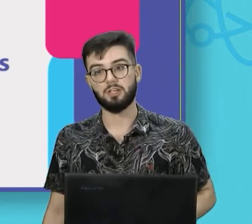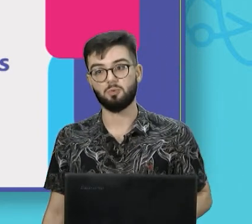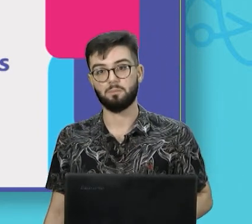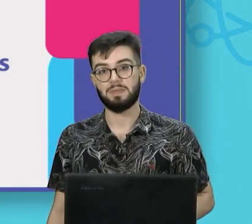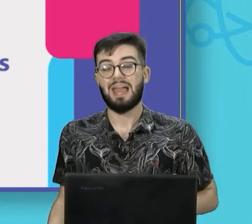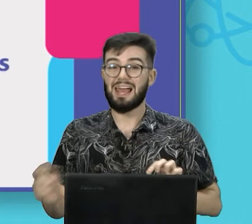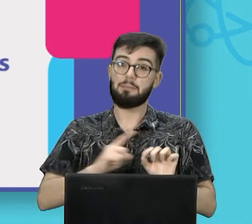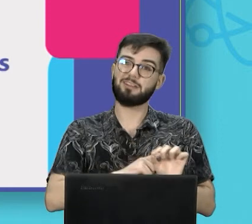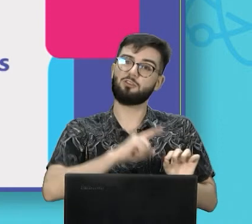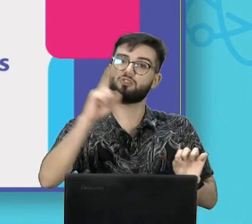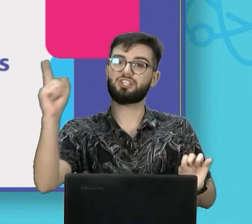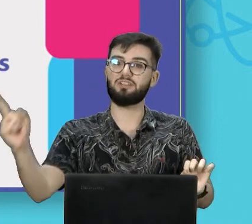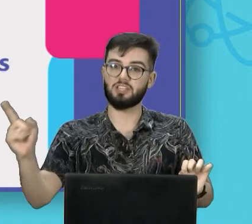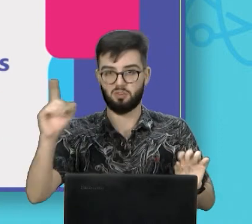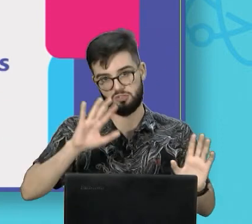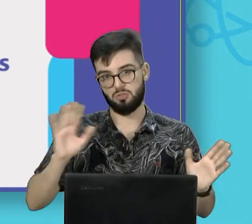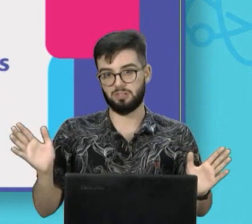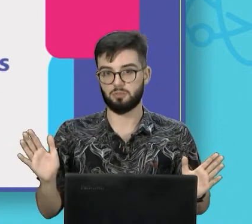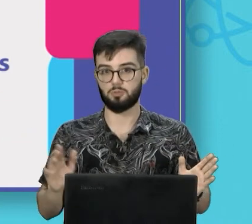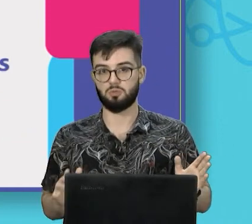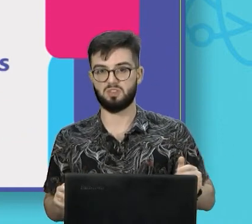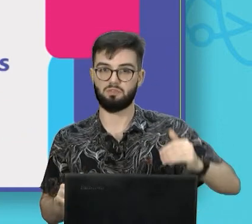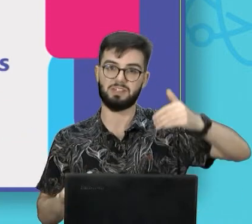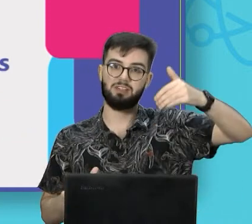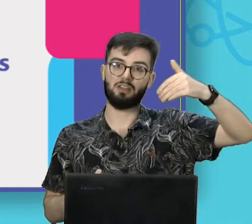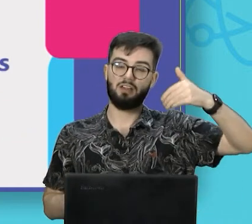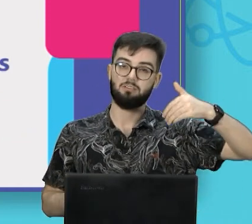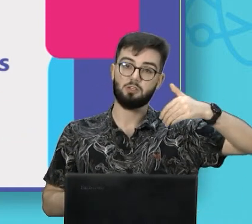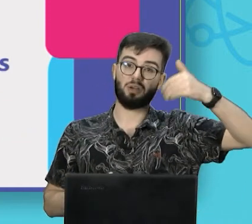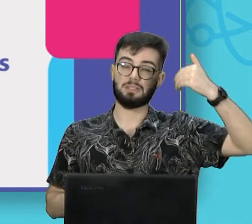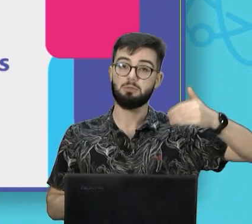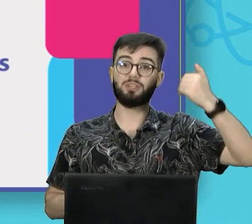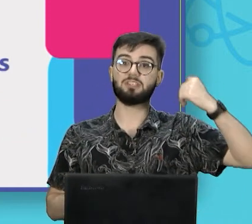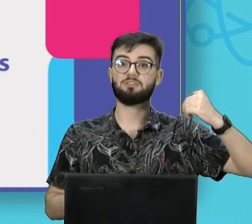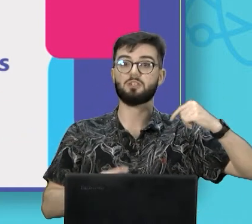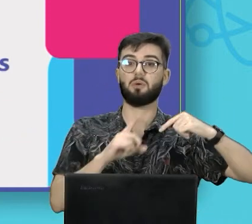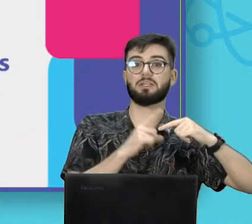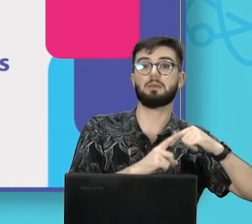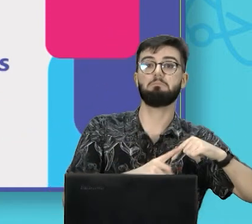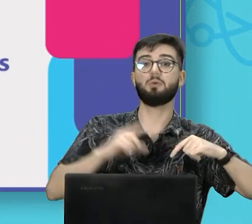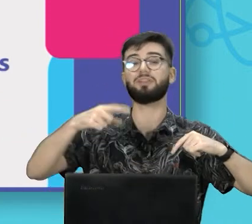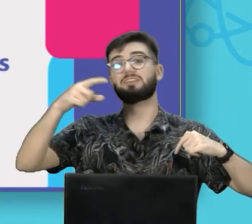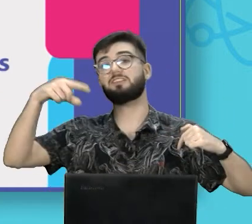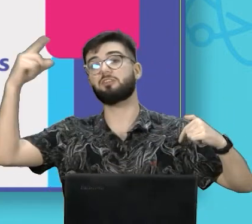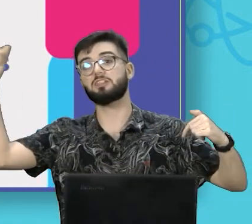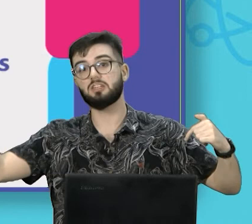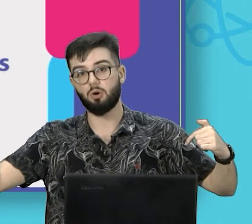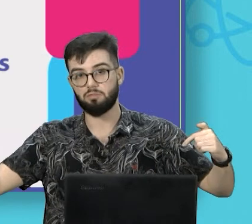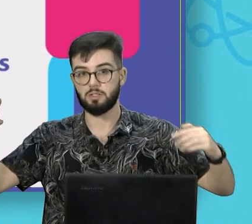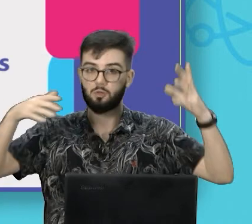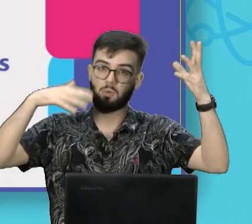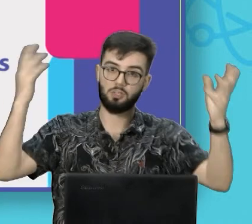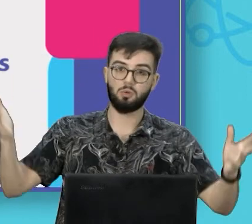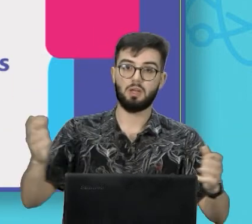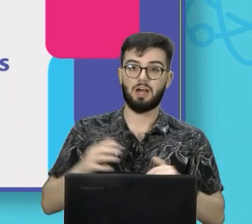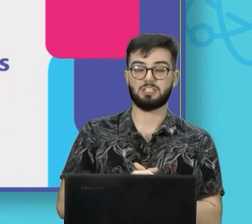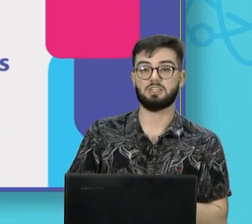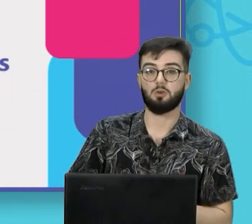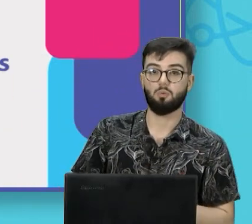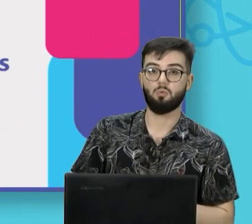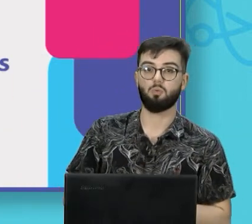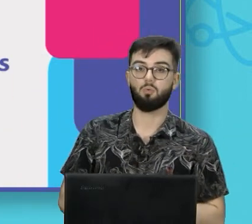o poder moderador era mais um gengiva da nossa história essa constituição vai ter vai durar de 1824 até 1889 e